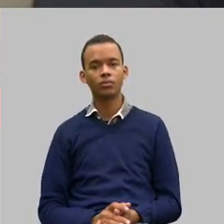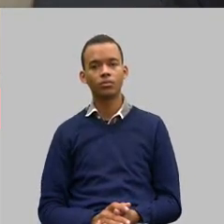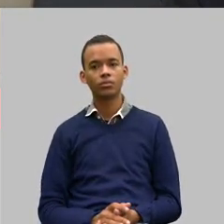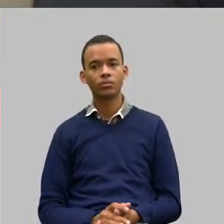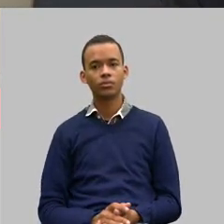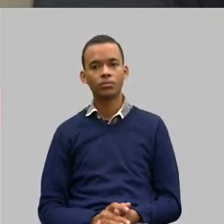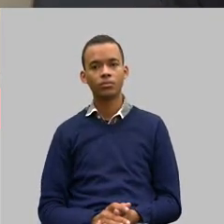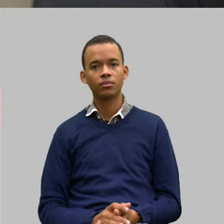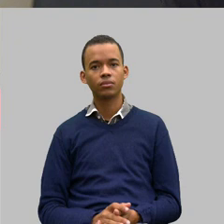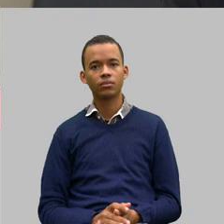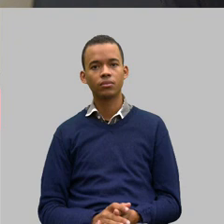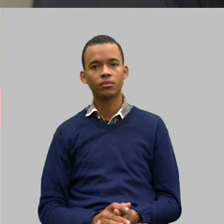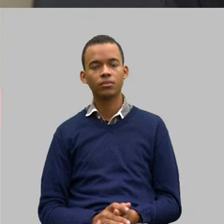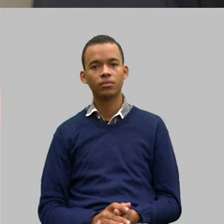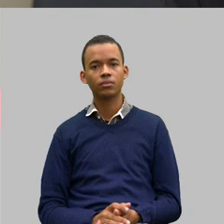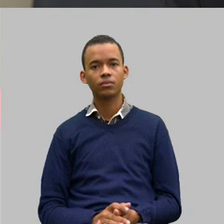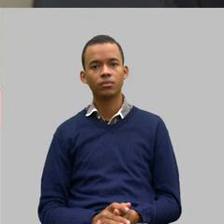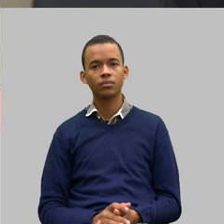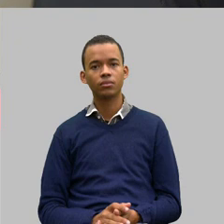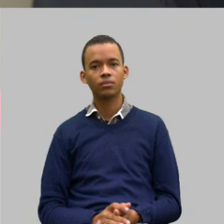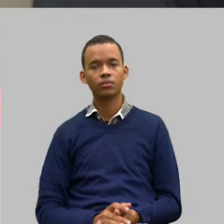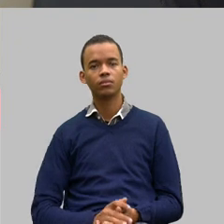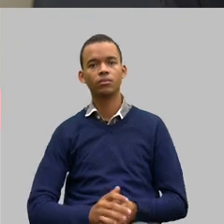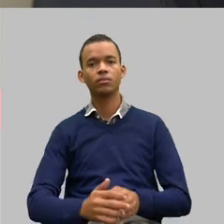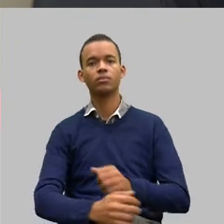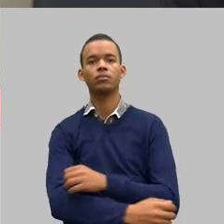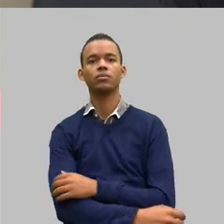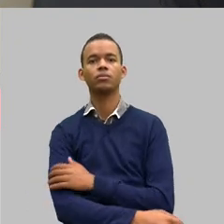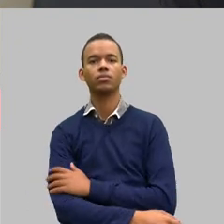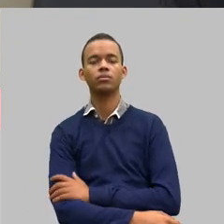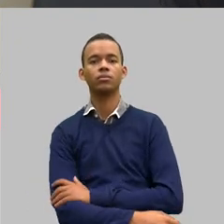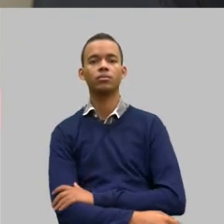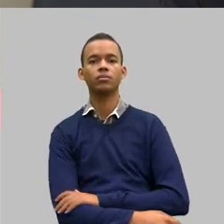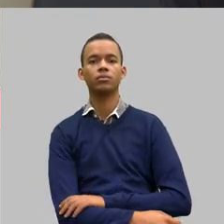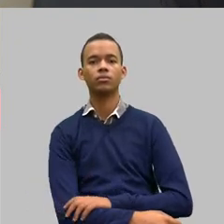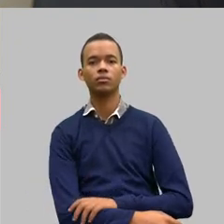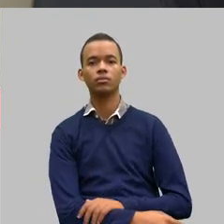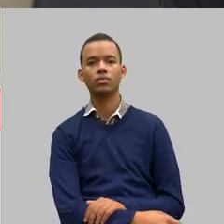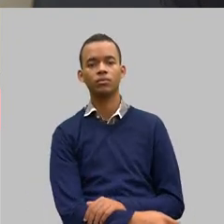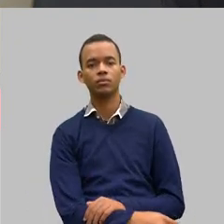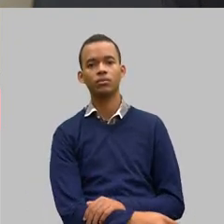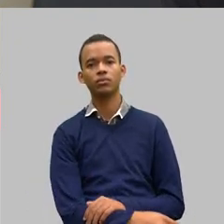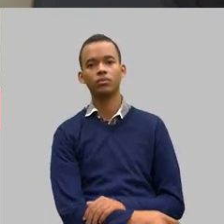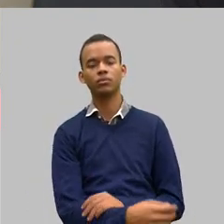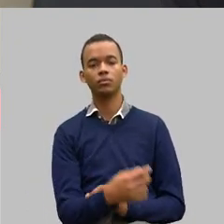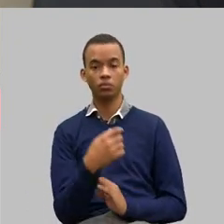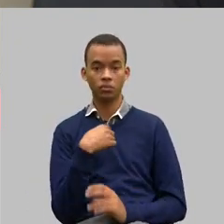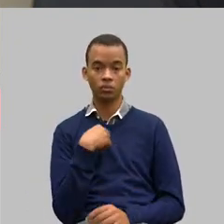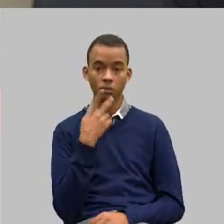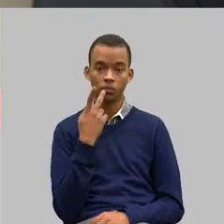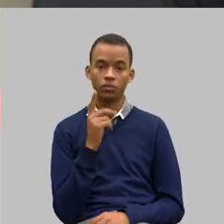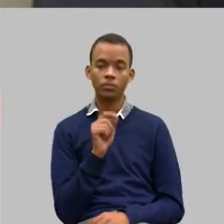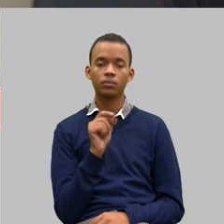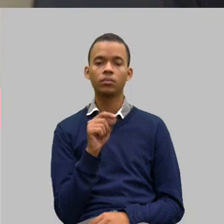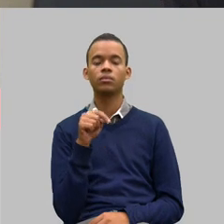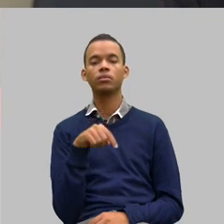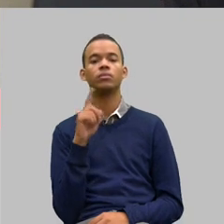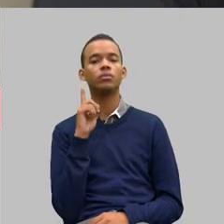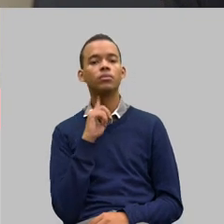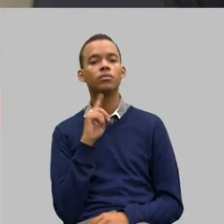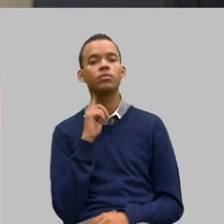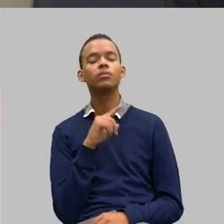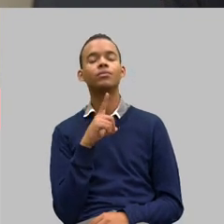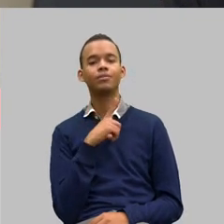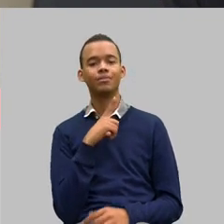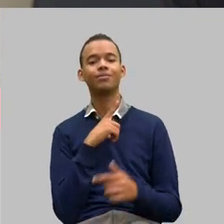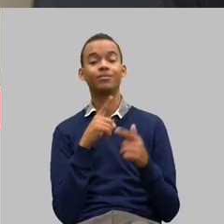obrigado eu e falo que Minas Gerais infraestrutura Deputado chago a gente tem um desafio